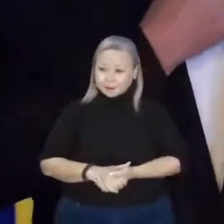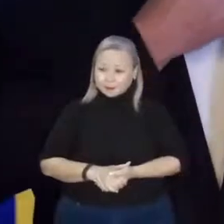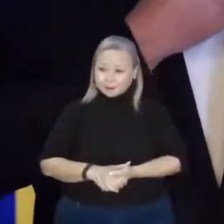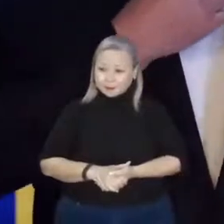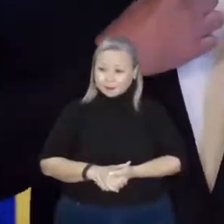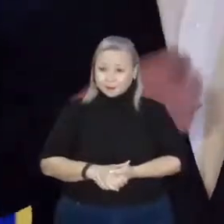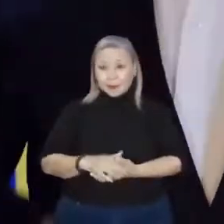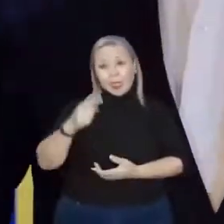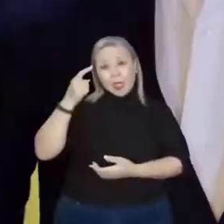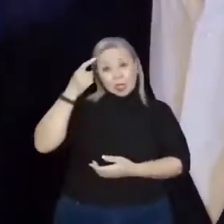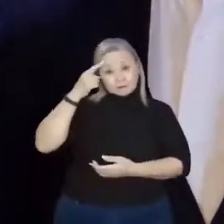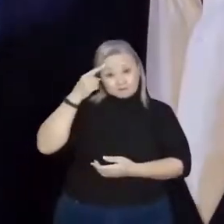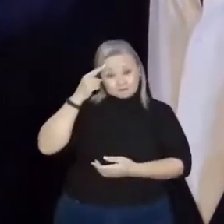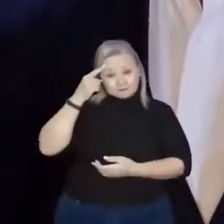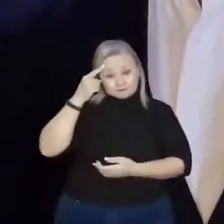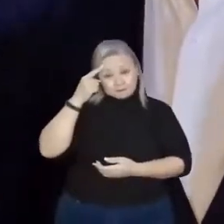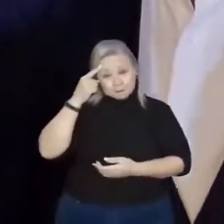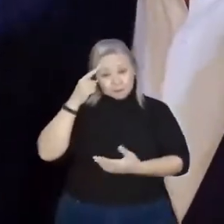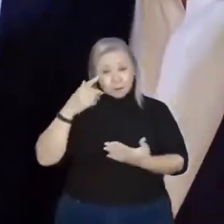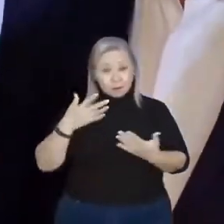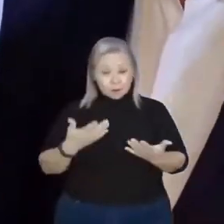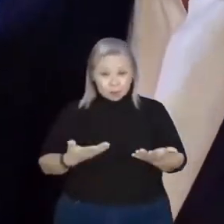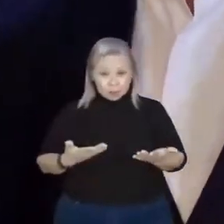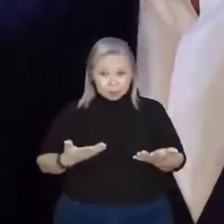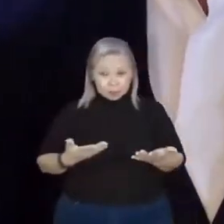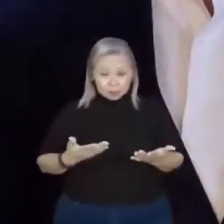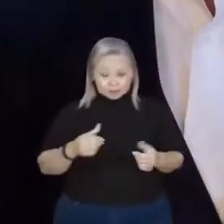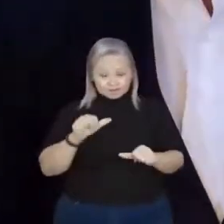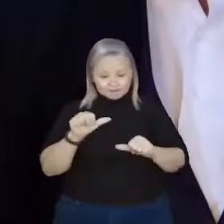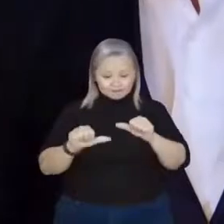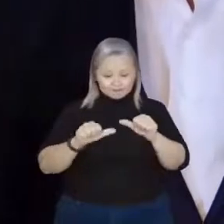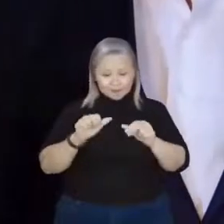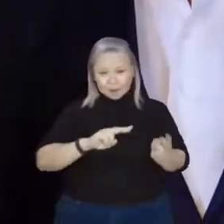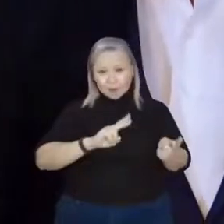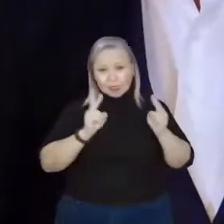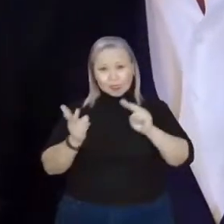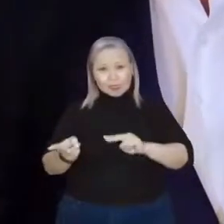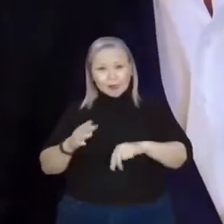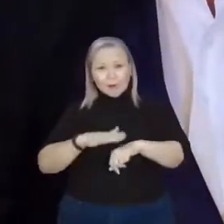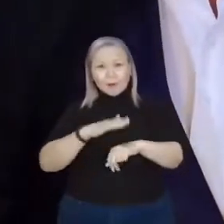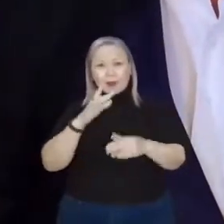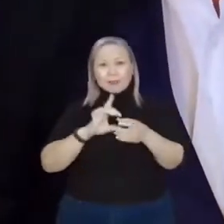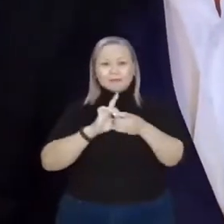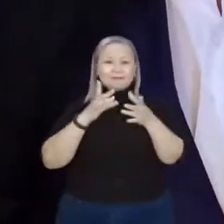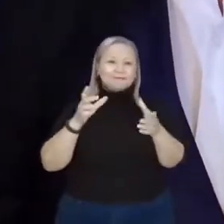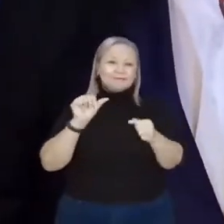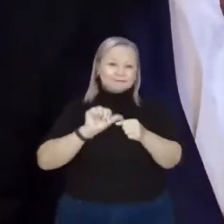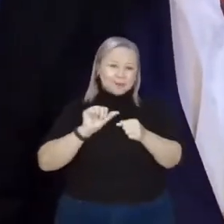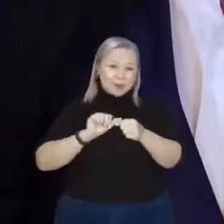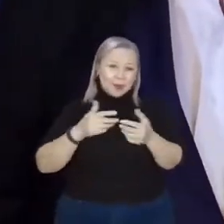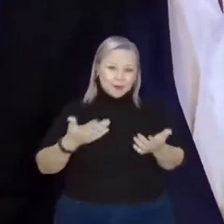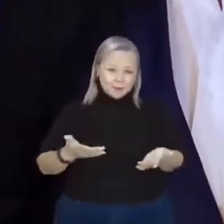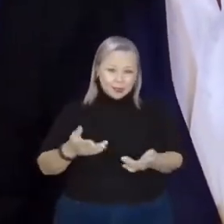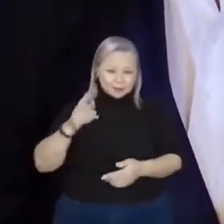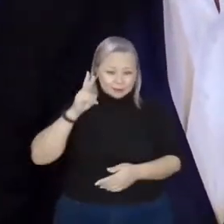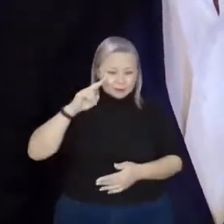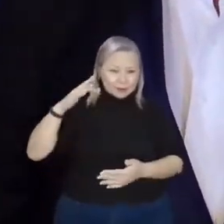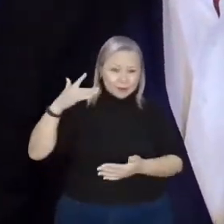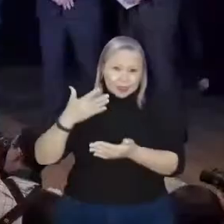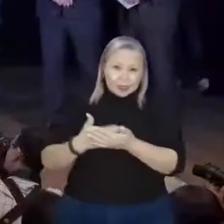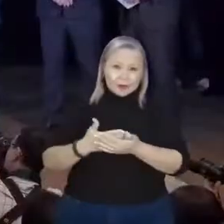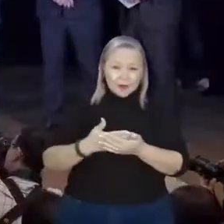Penso que foi a transição mais democrática já feita na história das